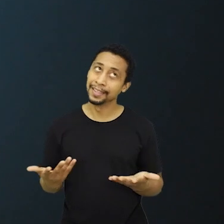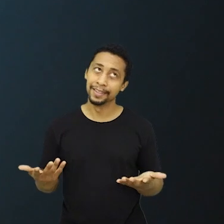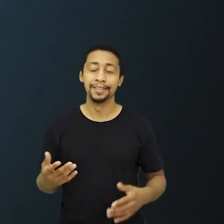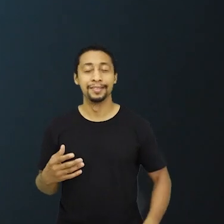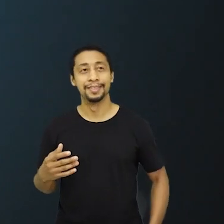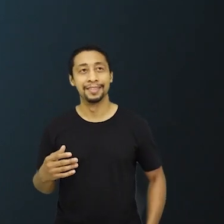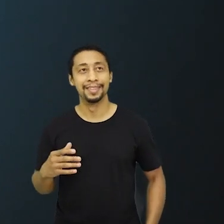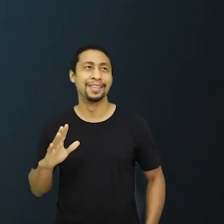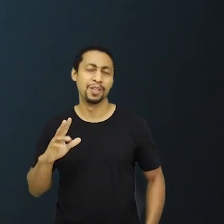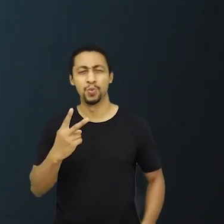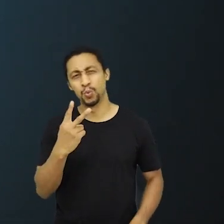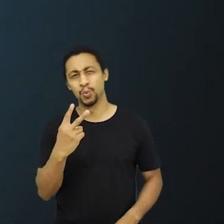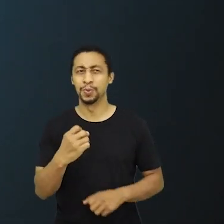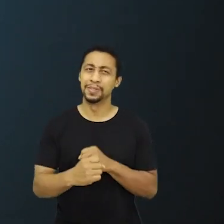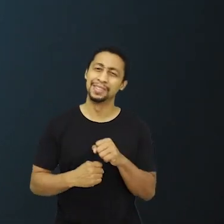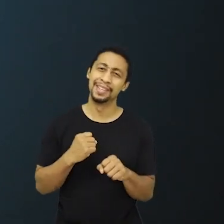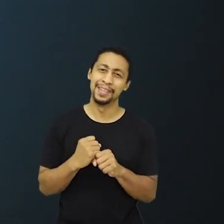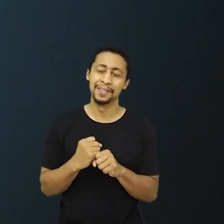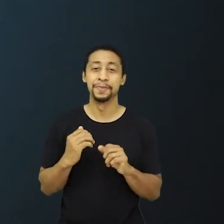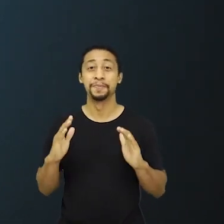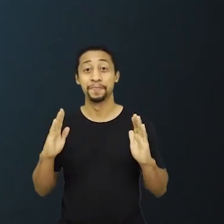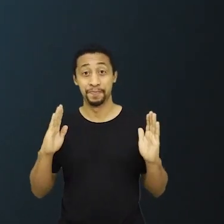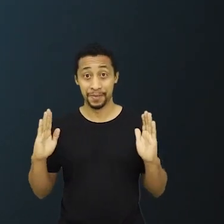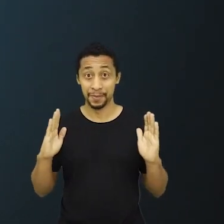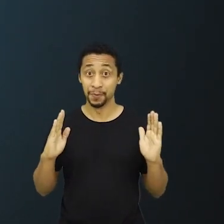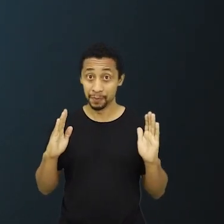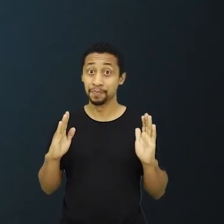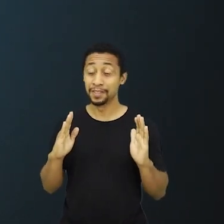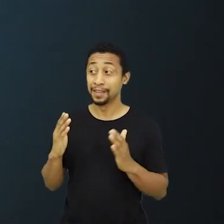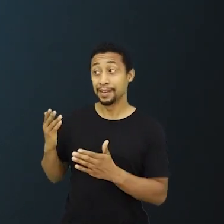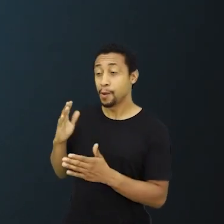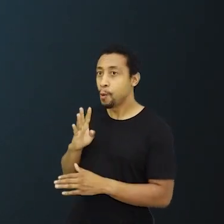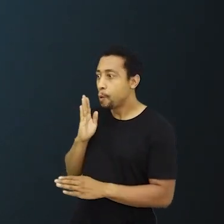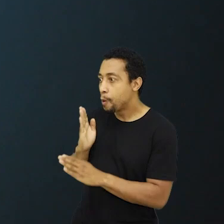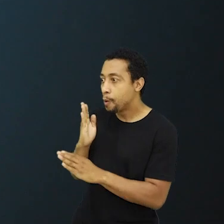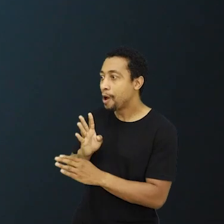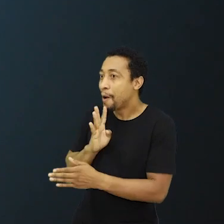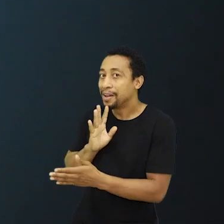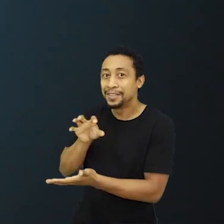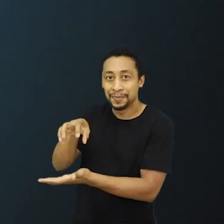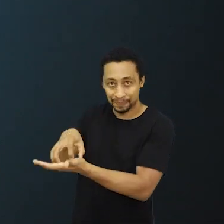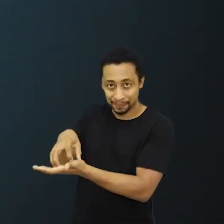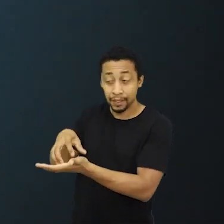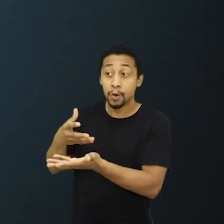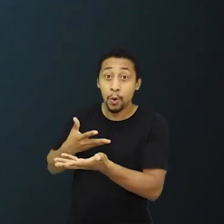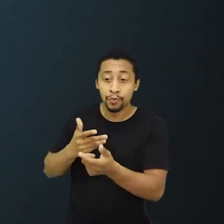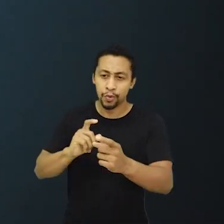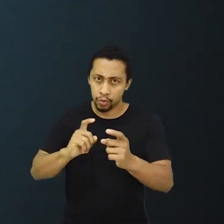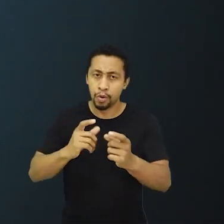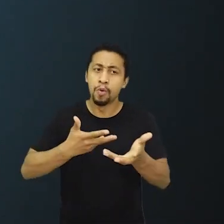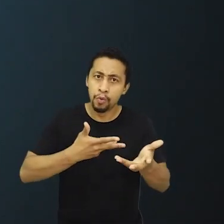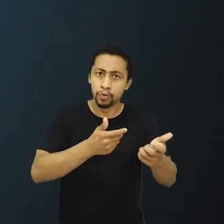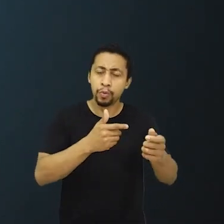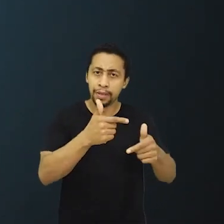tinha nesses 2 anos entre eu conhecer o Instituto e ser convidado para o conselho, frequentado os eventos do